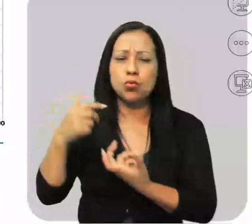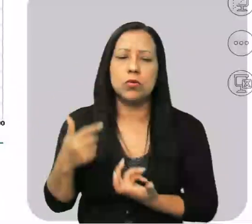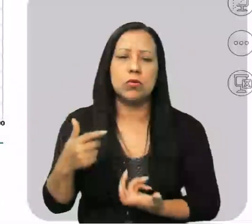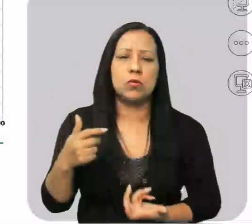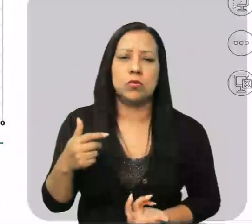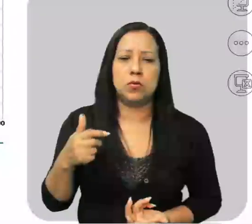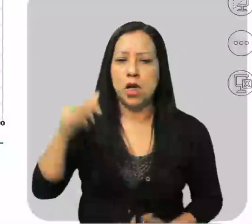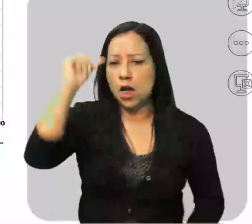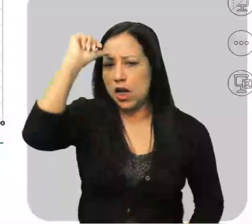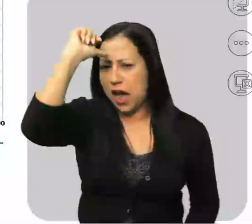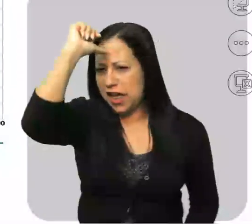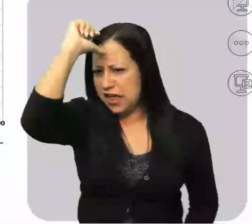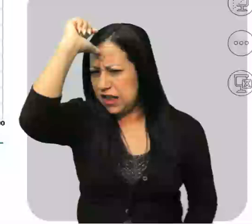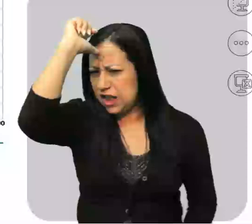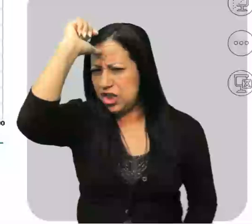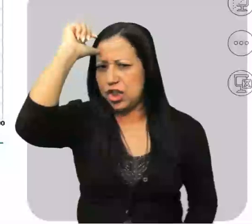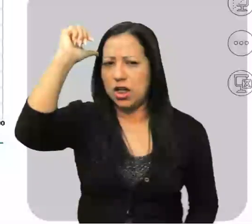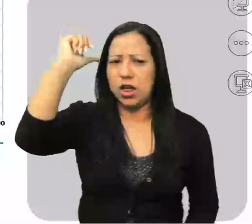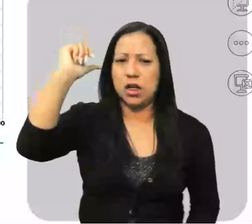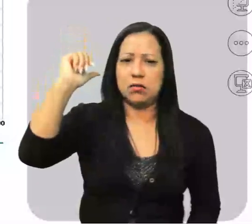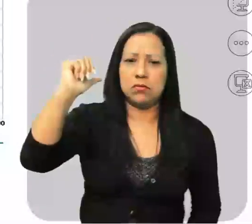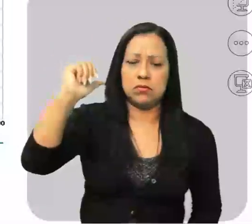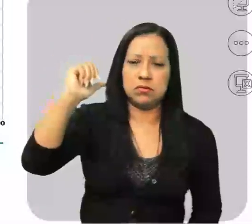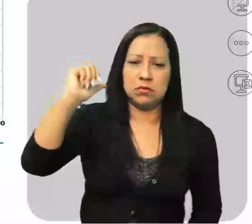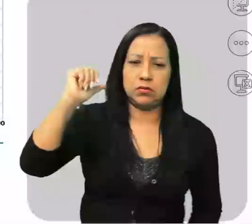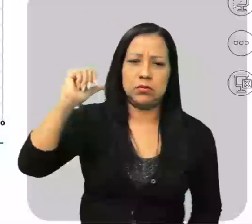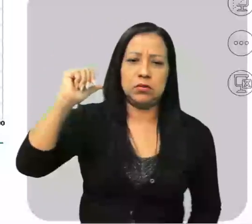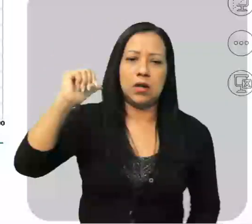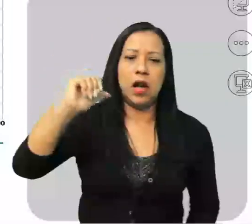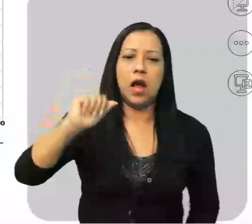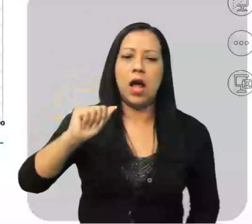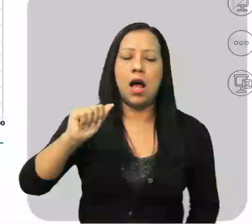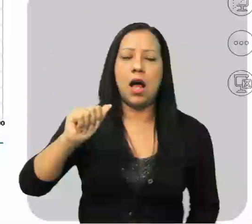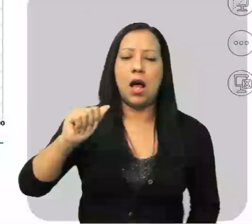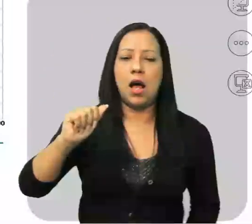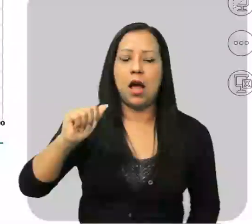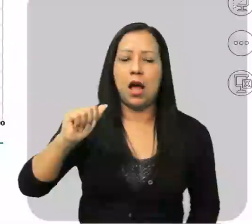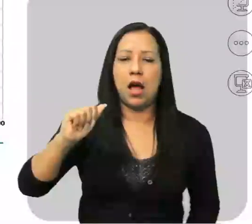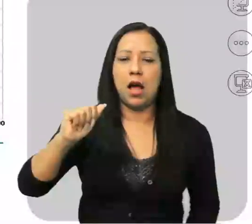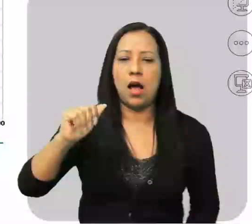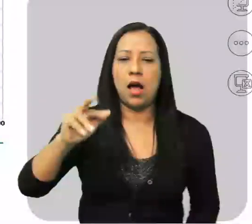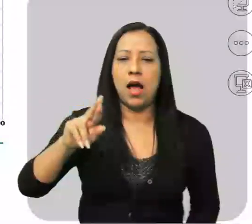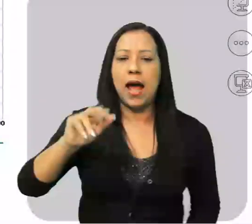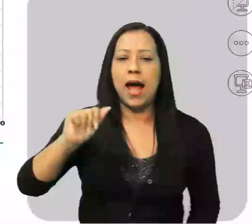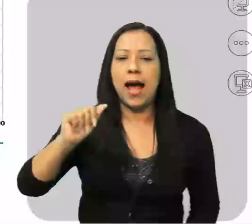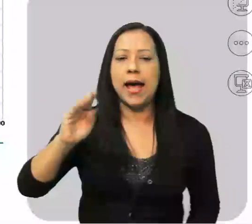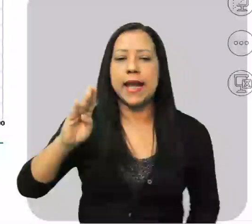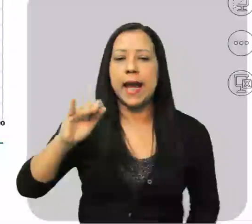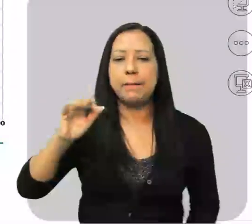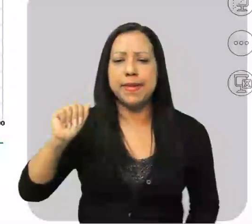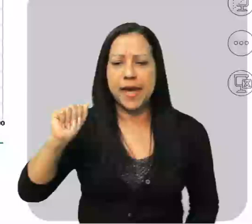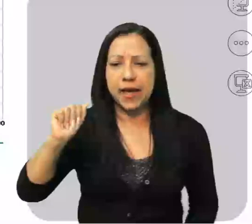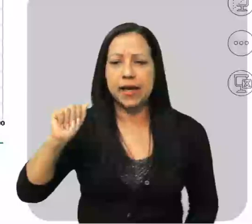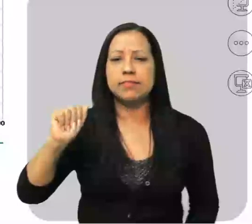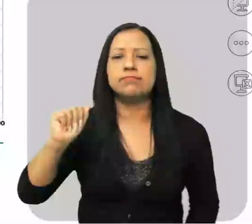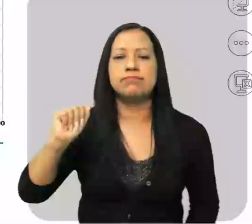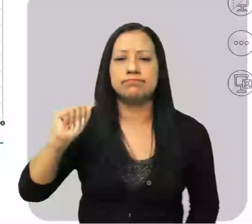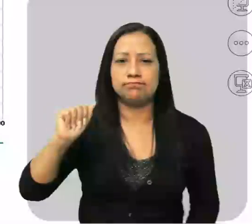é isso aí? Como é que está o ar poluído no mundo? Nova Delhi, na Índia. Varanasi, na Índia. Arábia